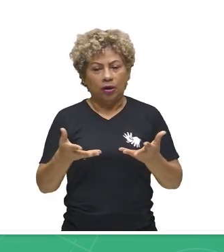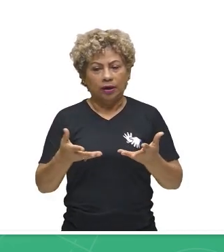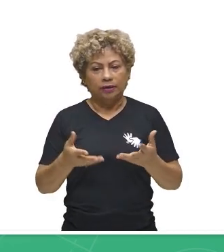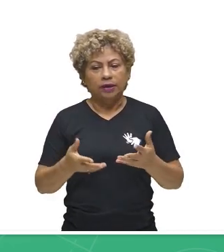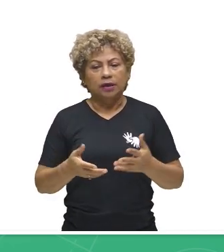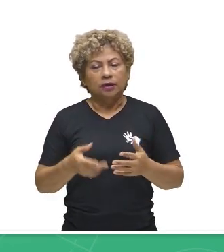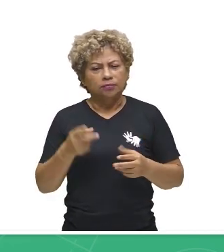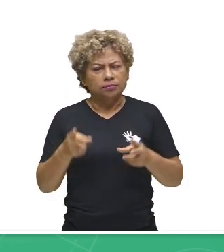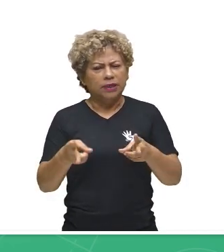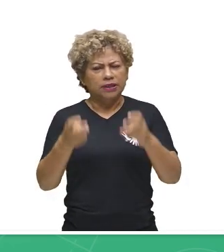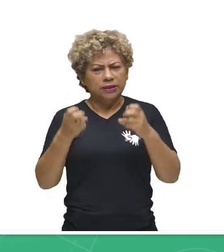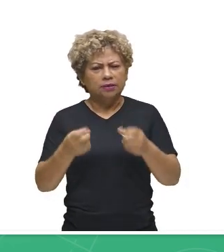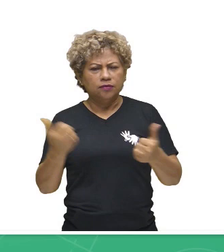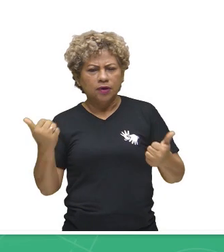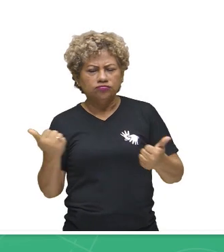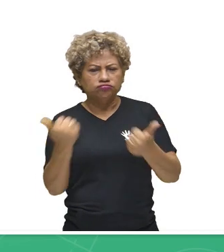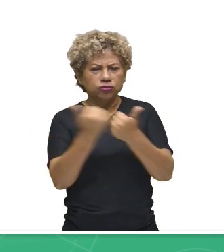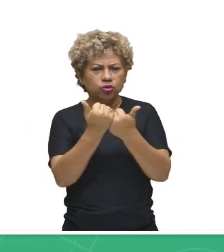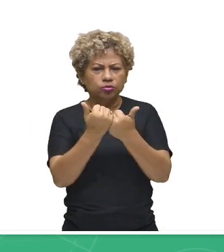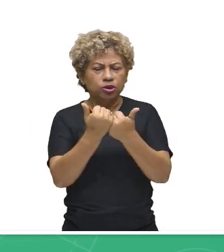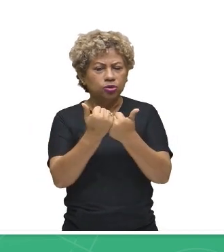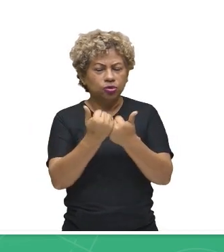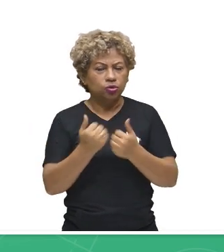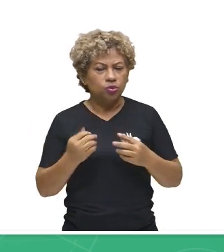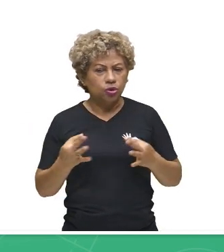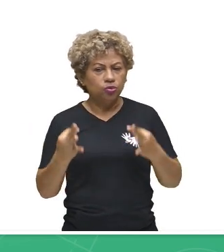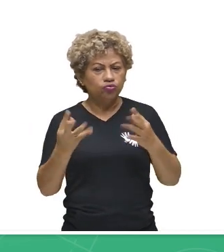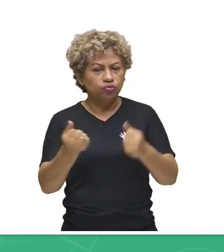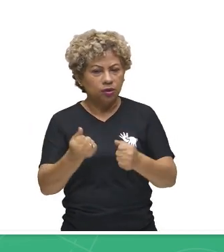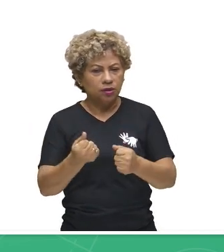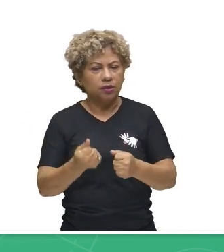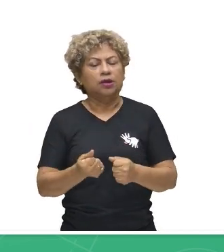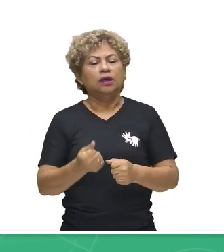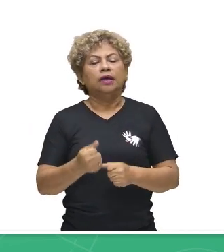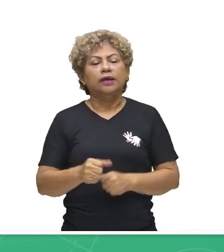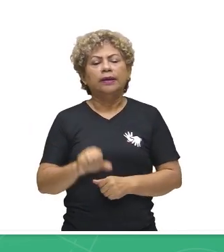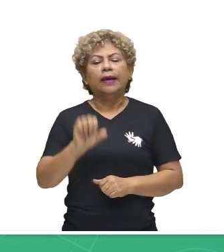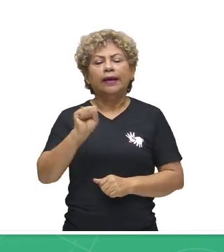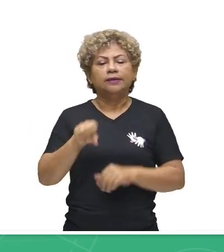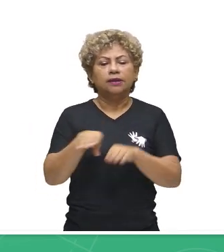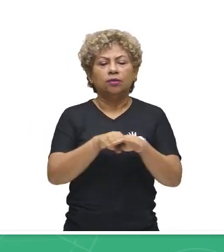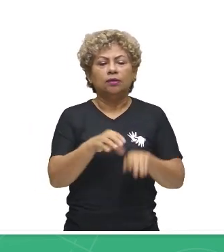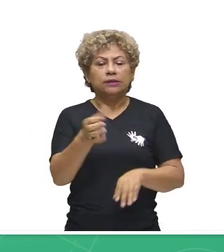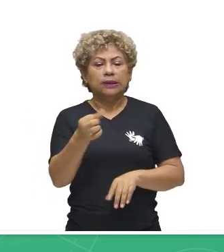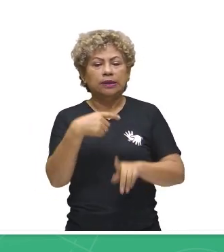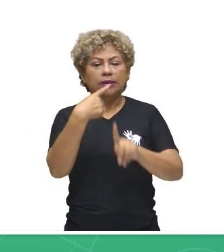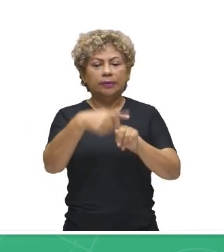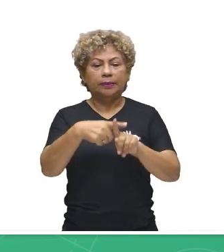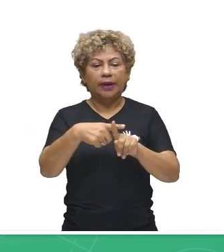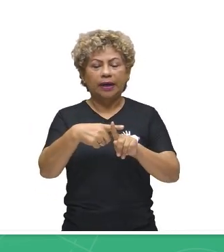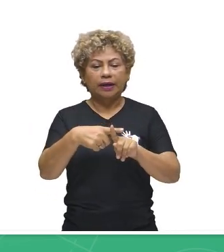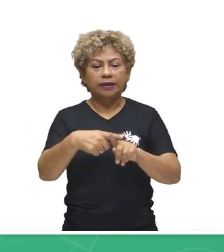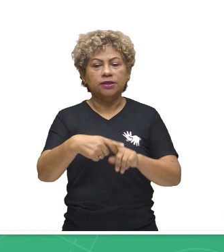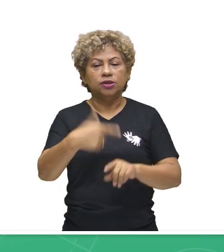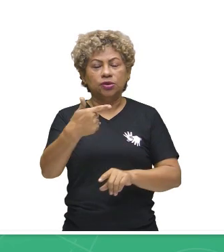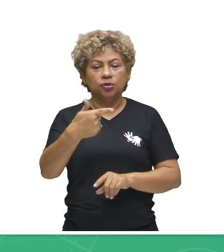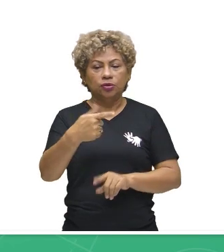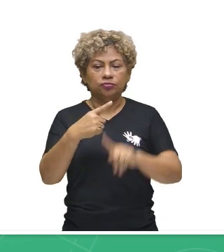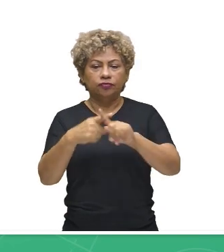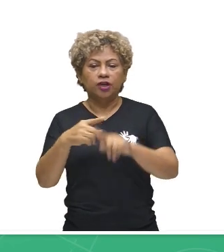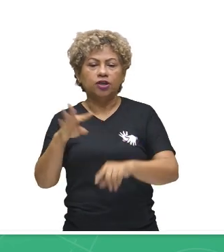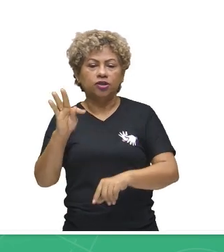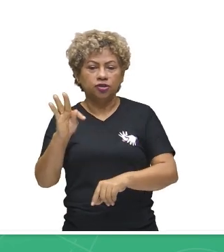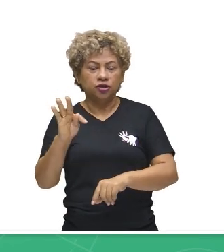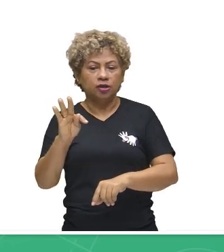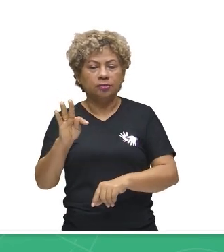do gráfico é 2 vezes t. Encontramos aí o nosso exemplo. Pessoal, chegamos aí